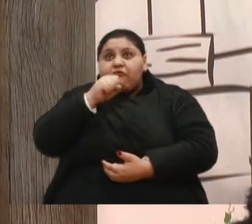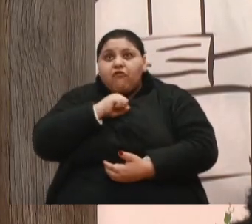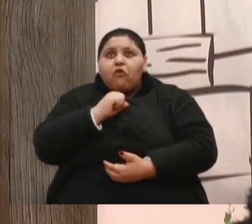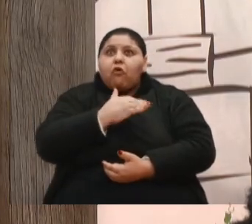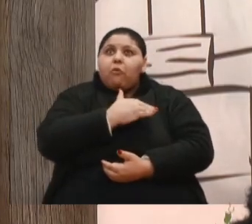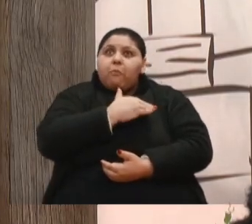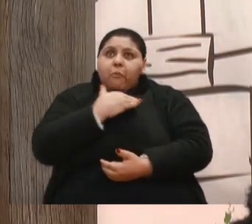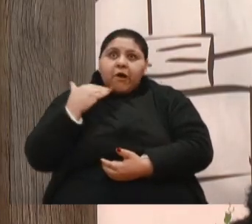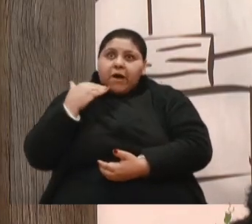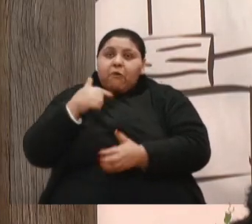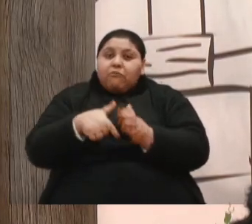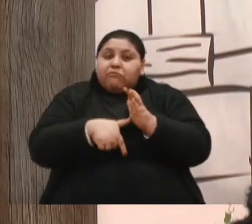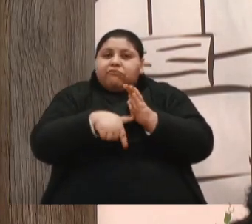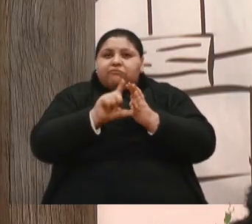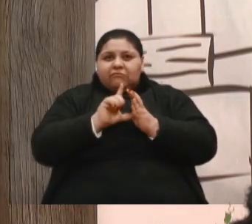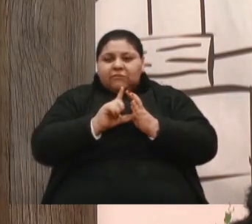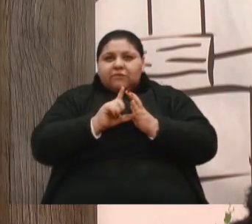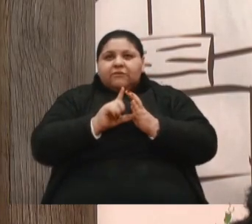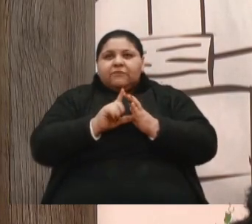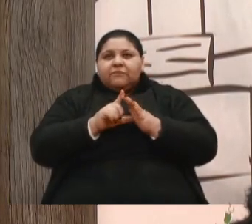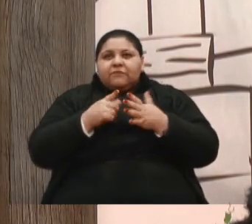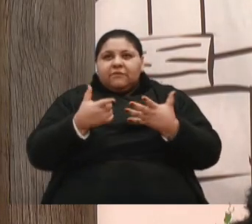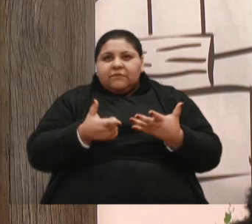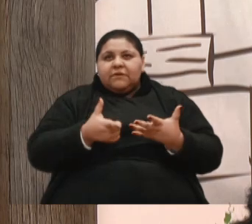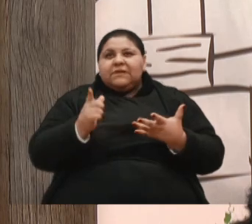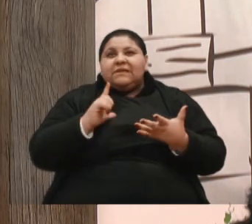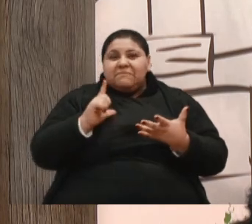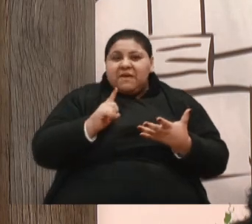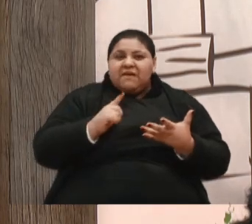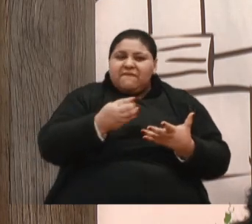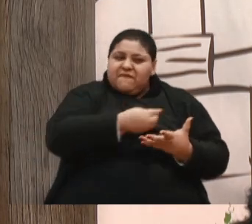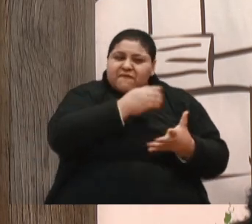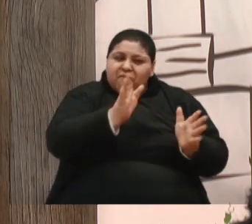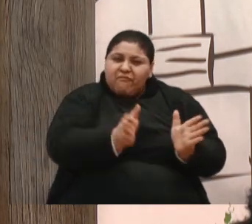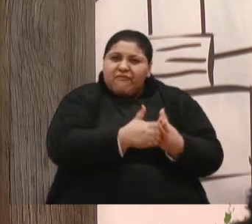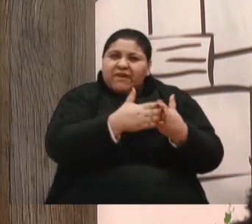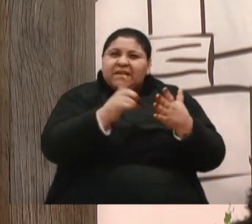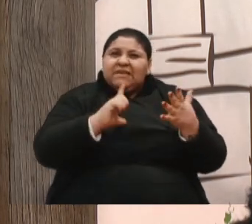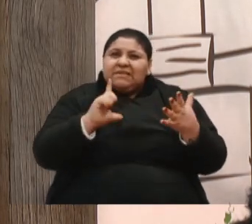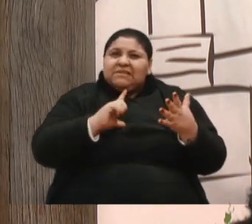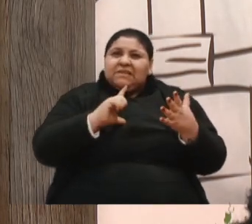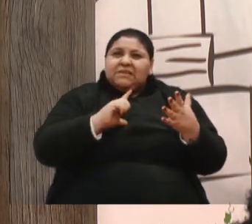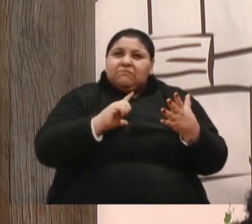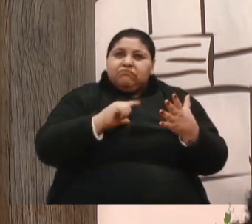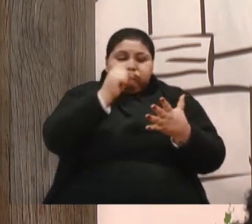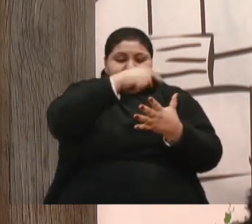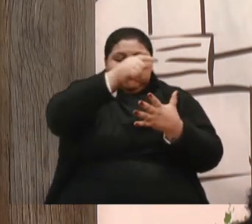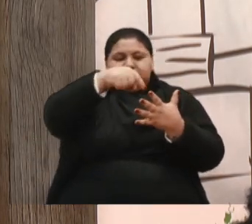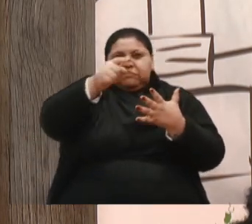cedo, né? E, enfim, num contexto de muita pobreza.